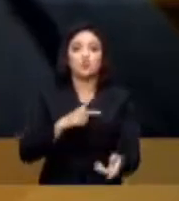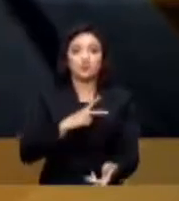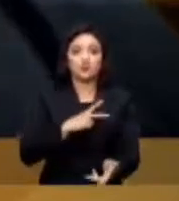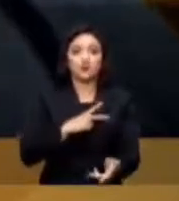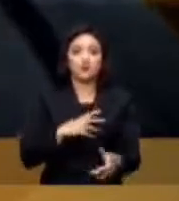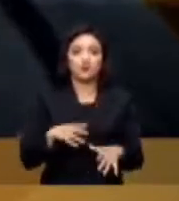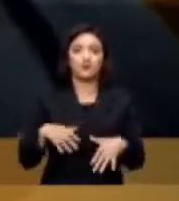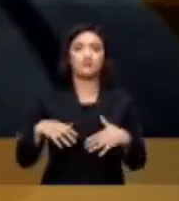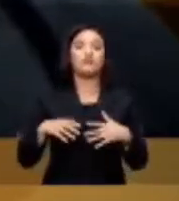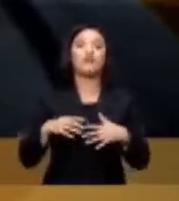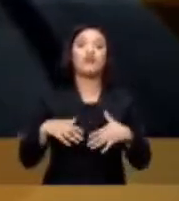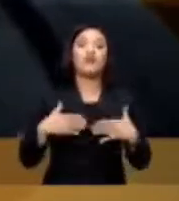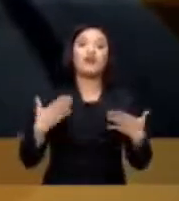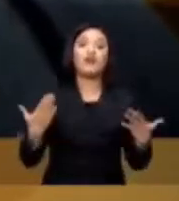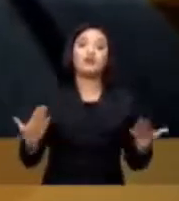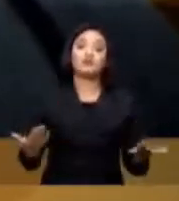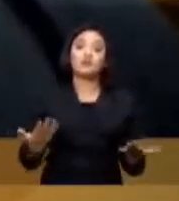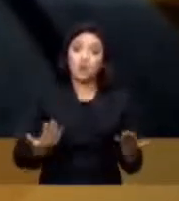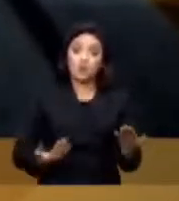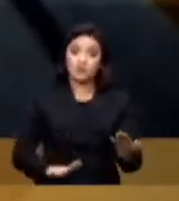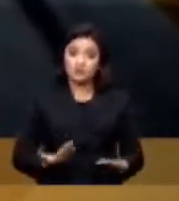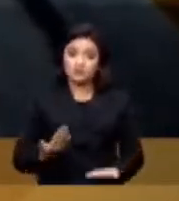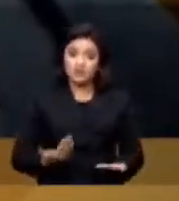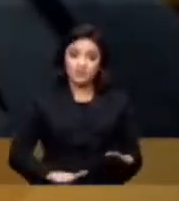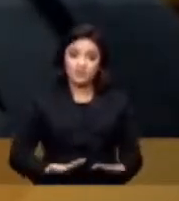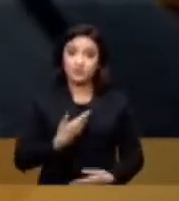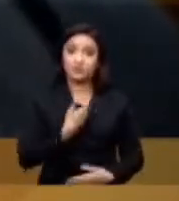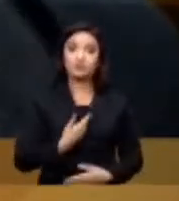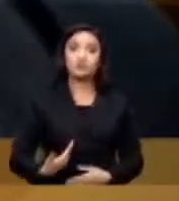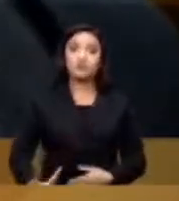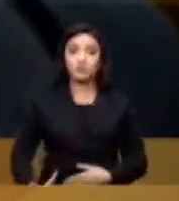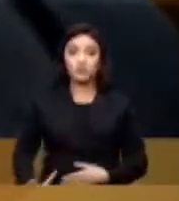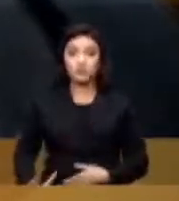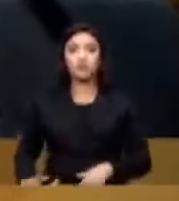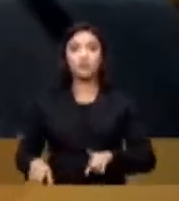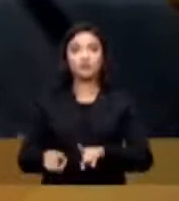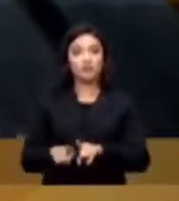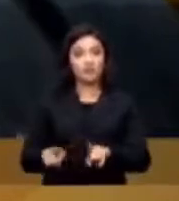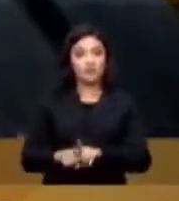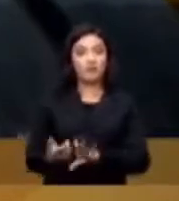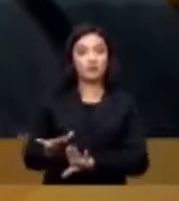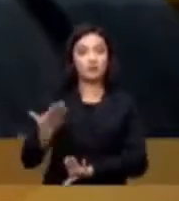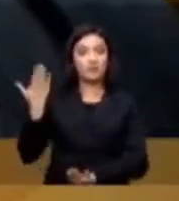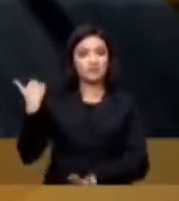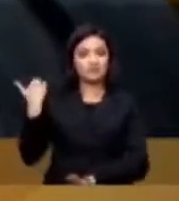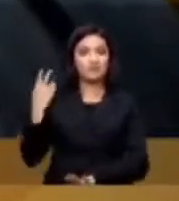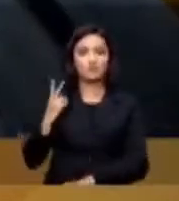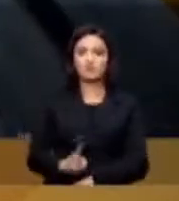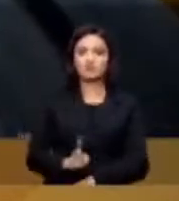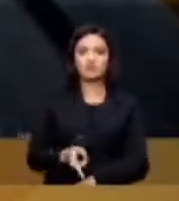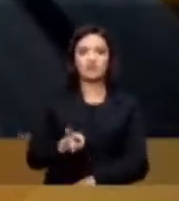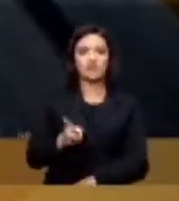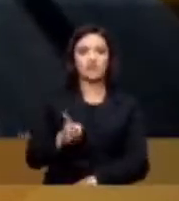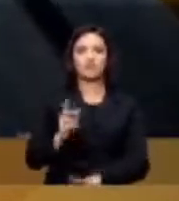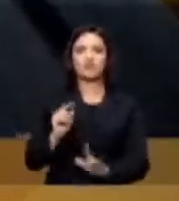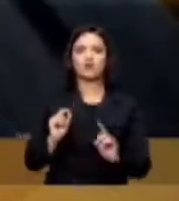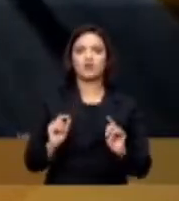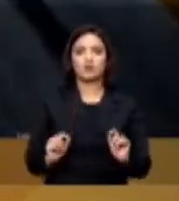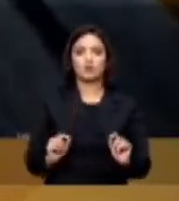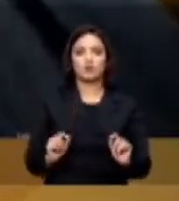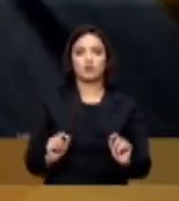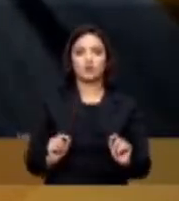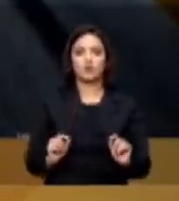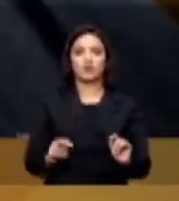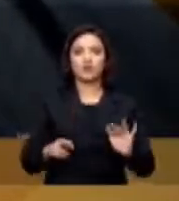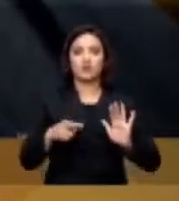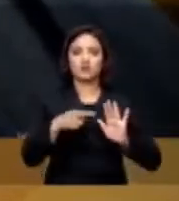A prestação de serviço público também, tradicionalmente, era tida sempre como ocorrente em